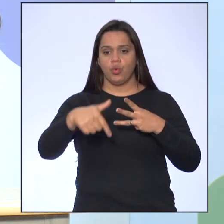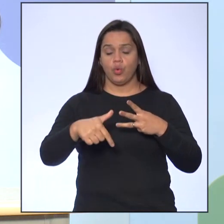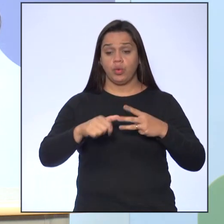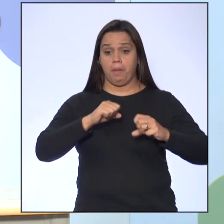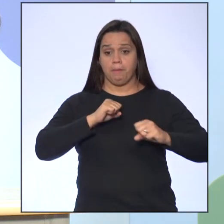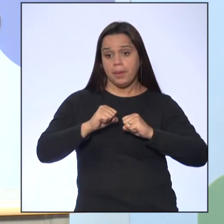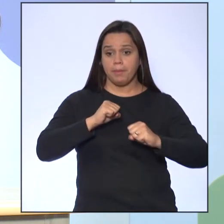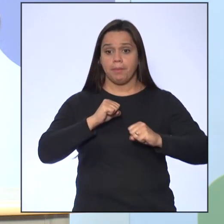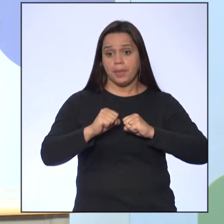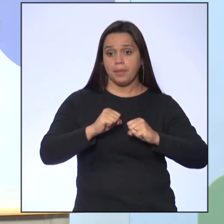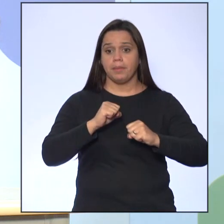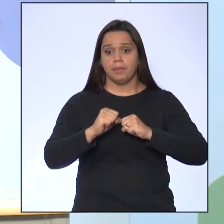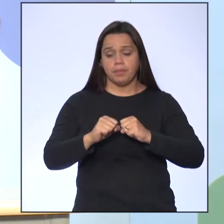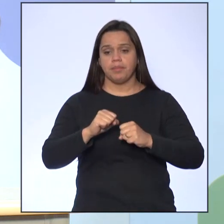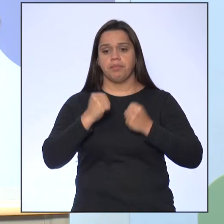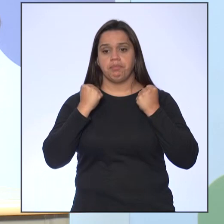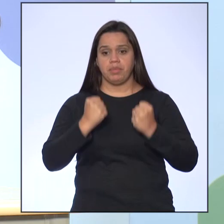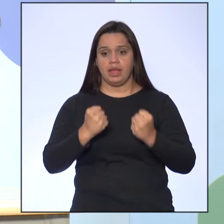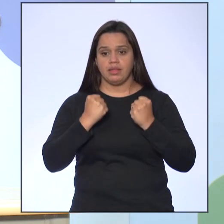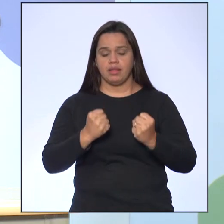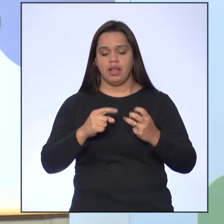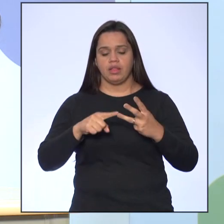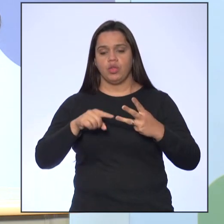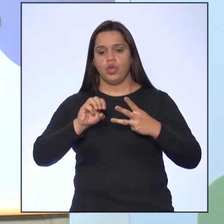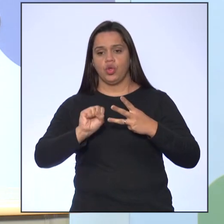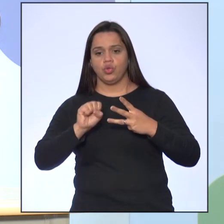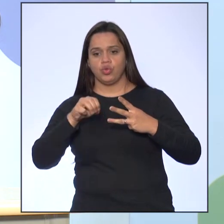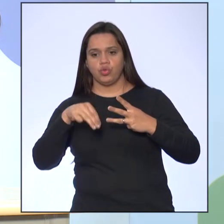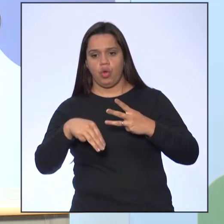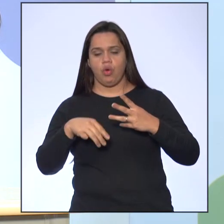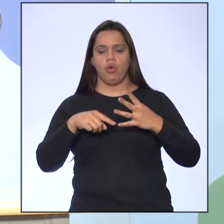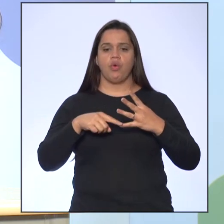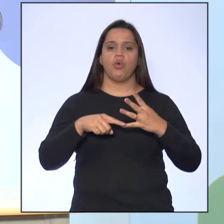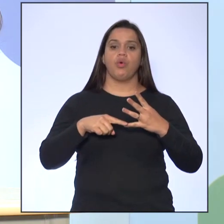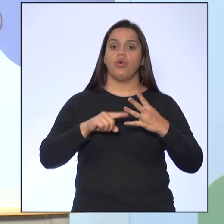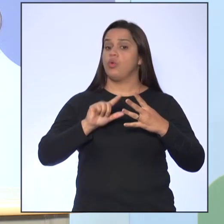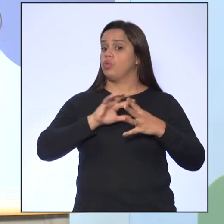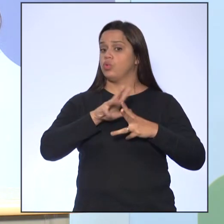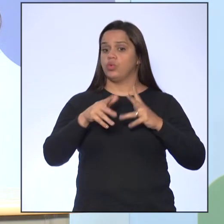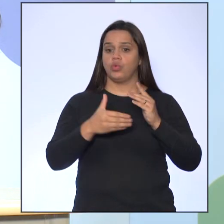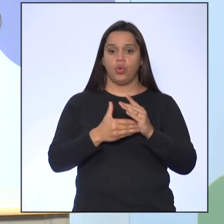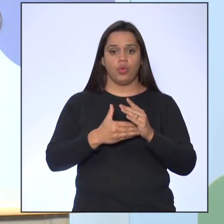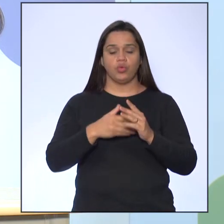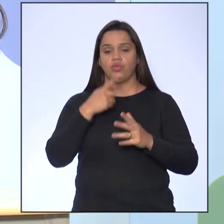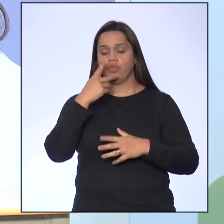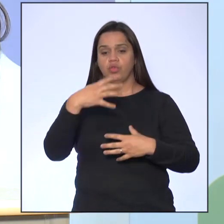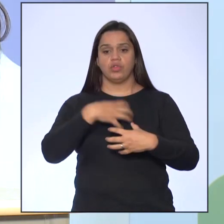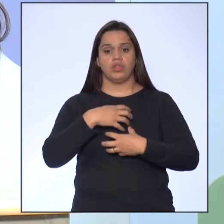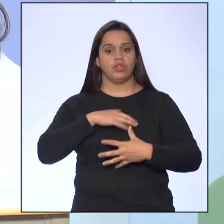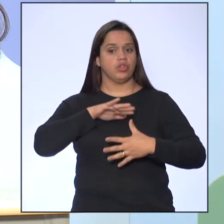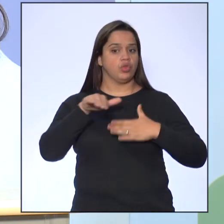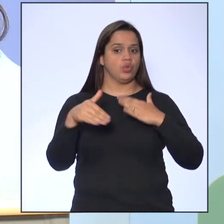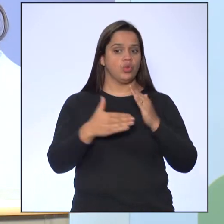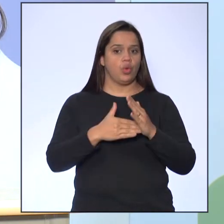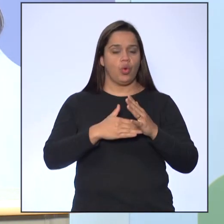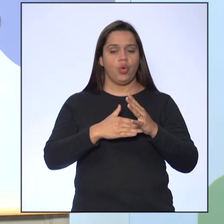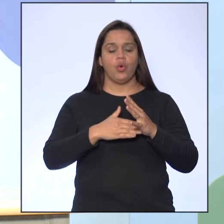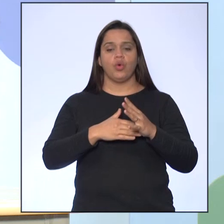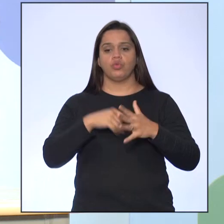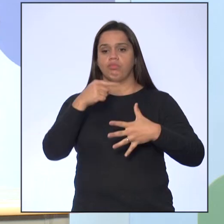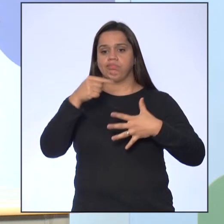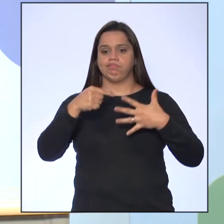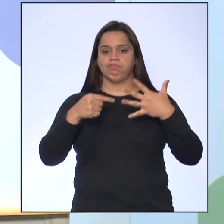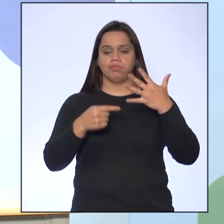pesada. Lorena, som. Davidson, né, todos. Né, ele percebeu todos os parâmetros do som nessa